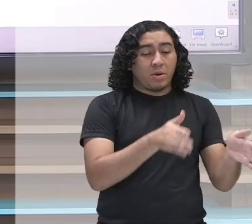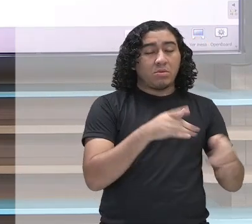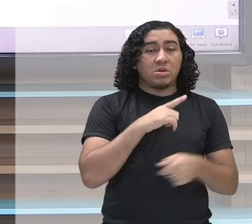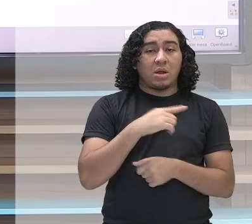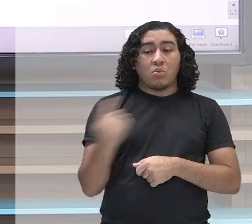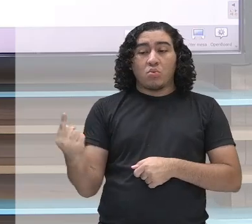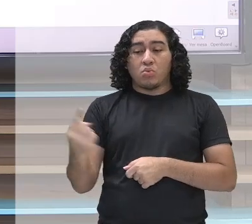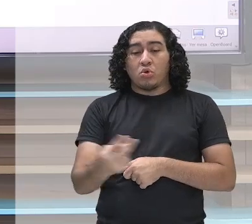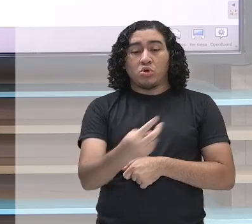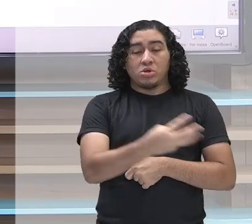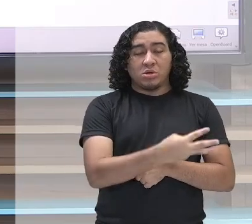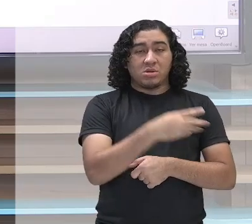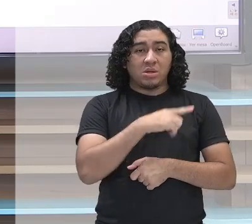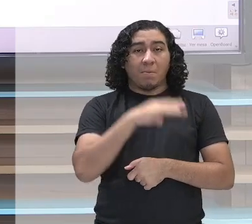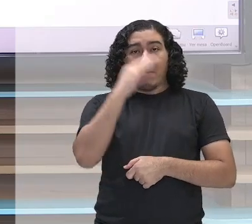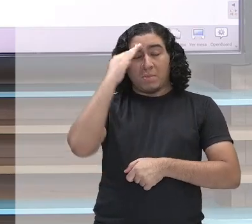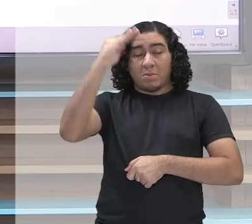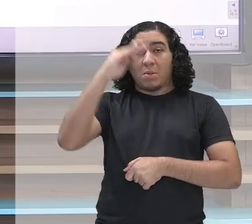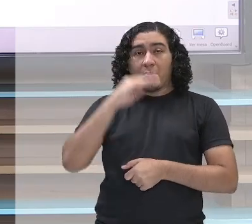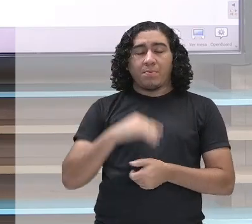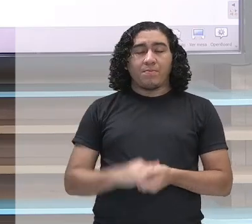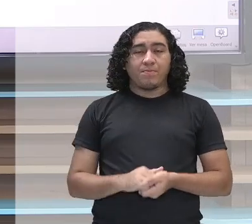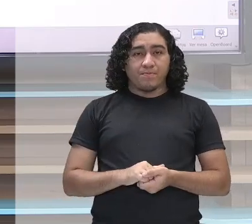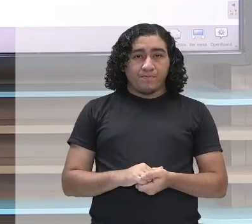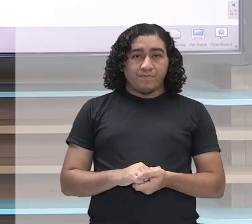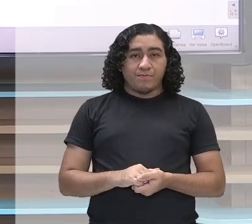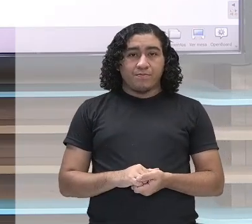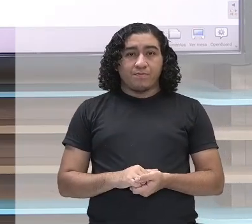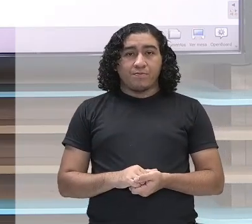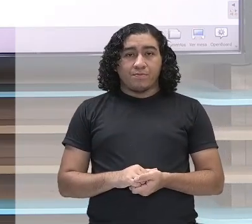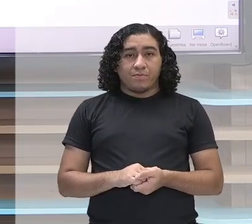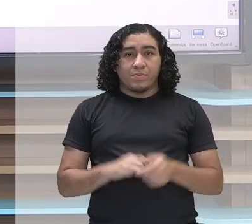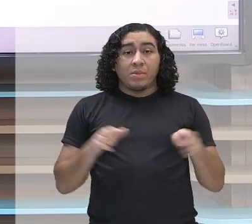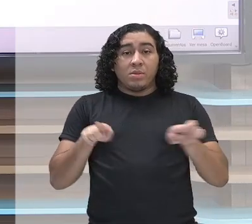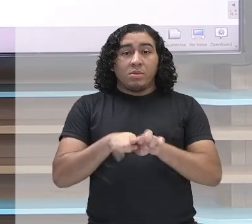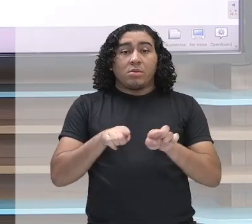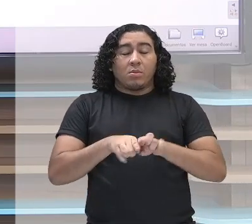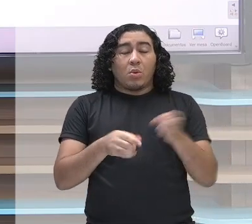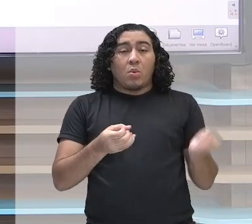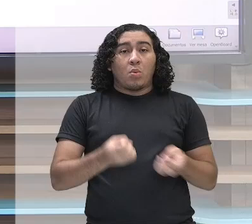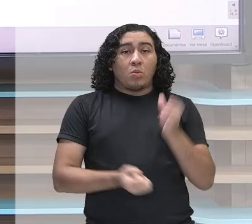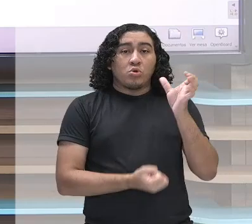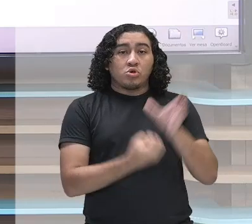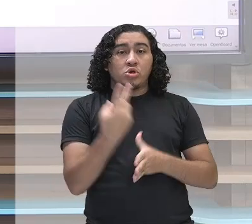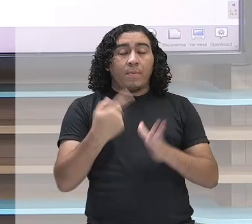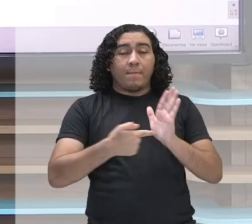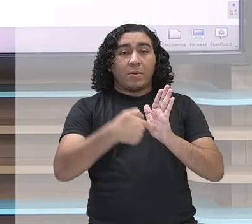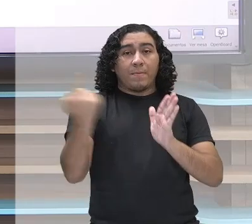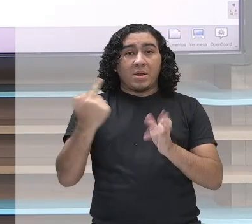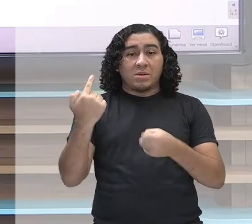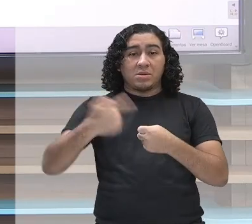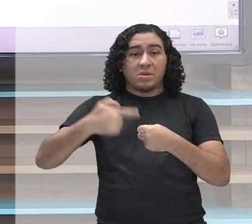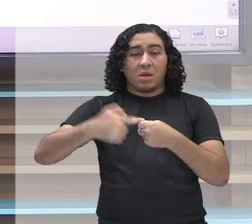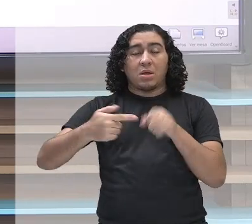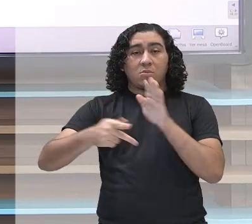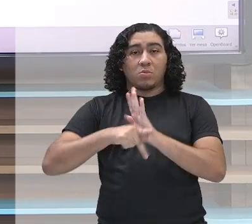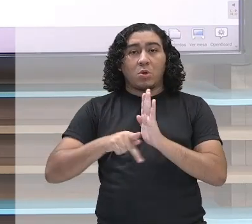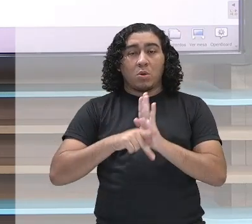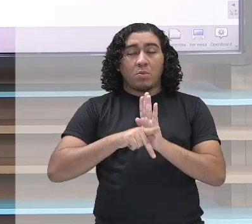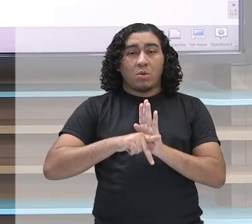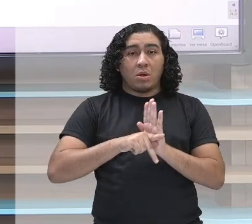né, aí como períodos, né, nessa classificação, e o surgimento das primeiras cidades aí da Amazônia